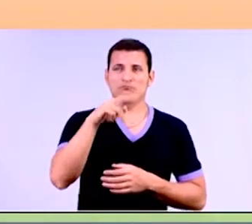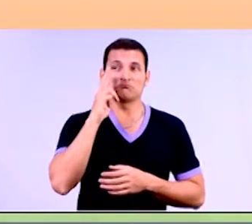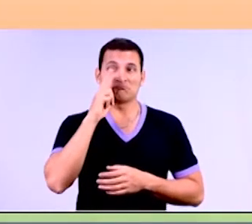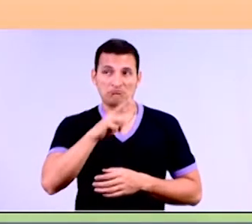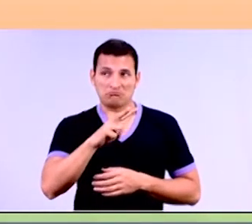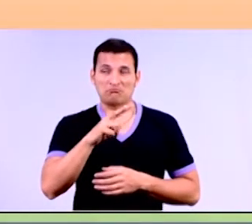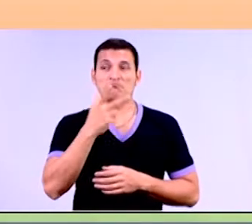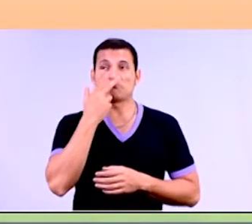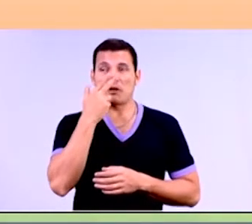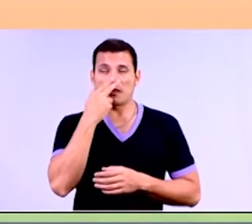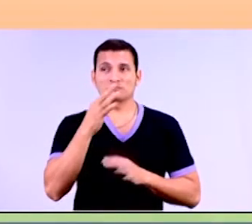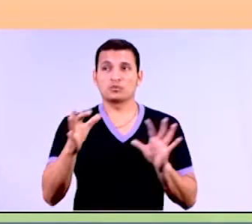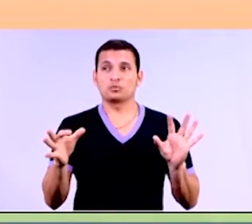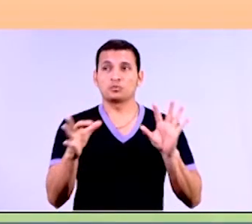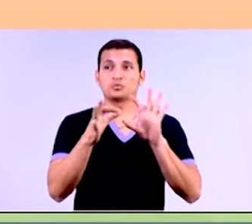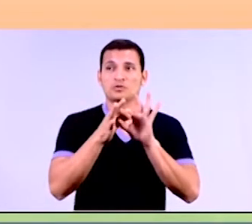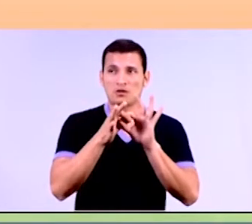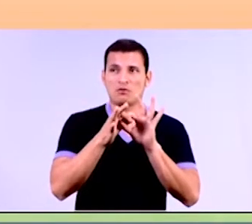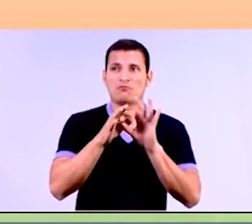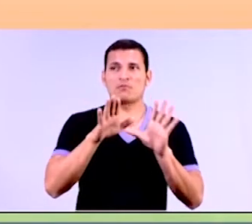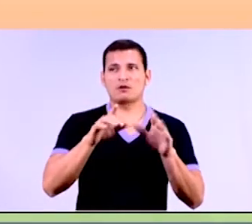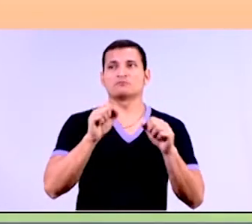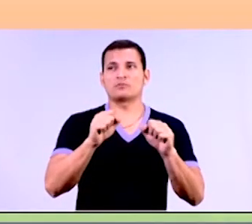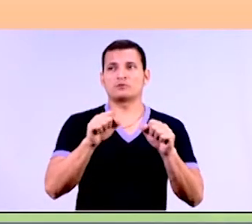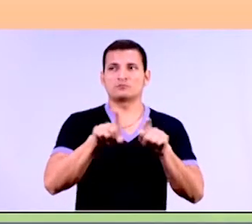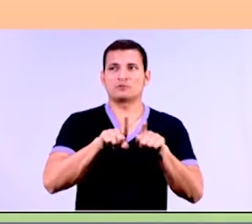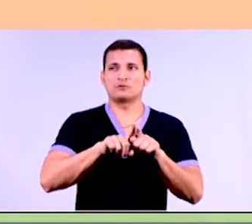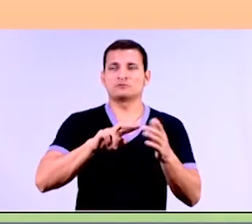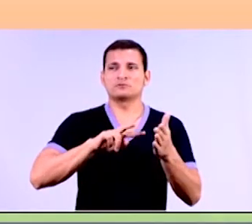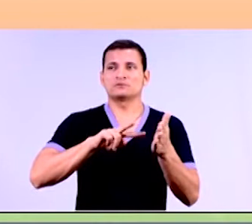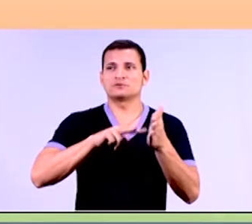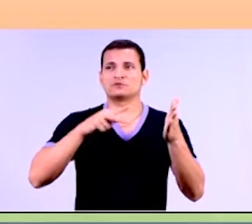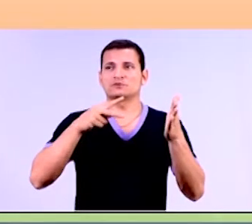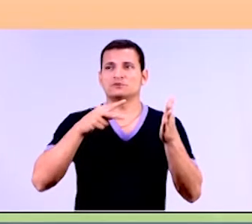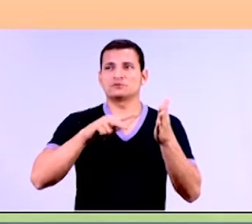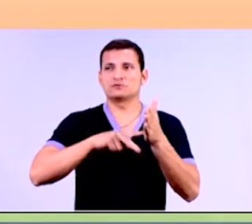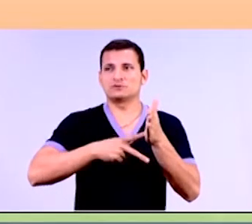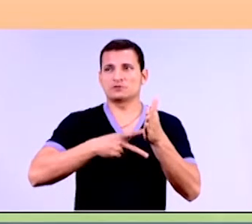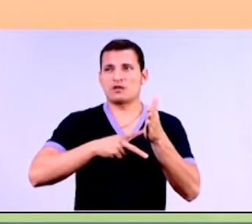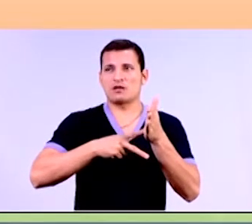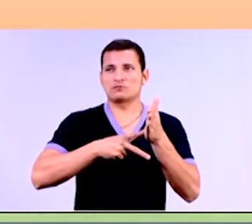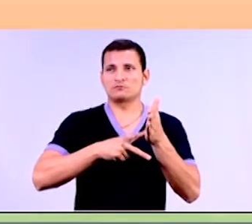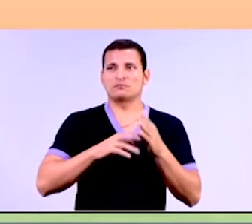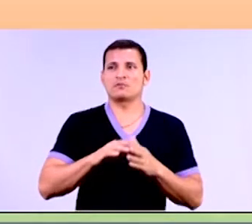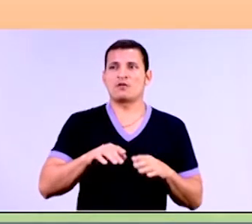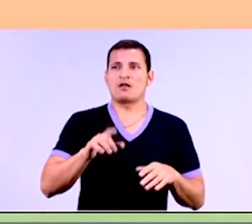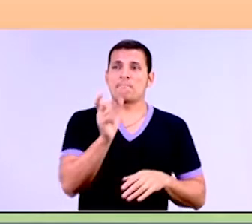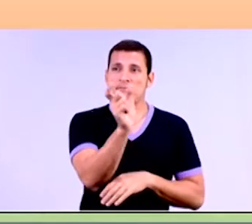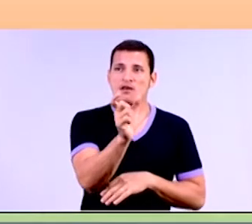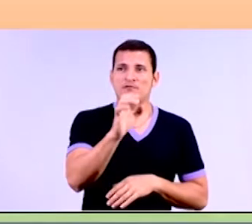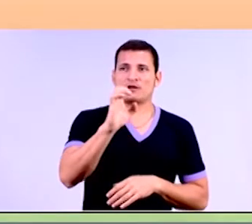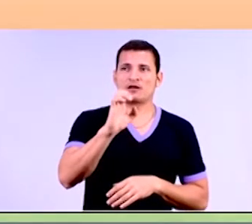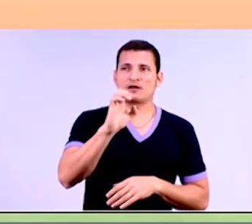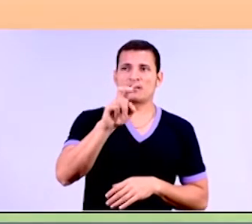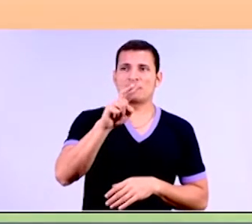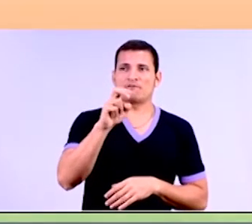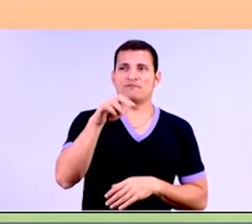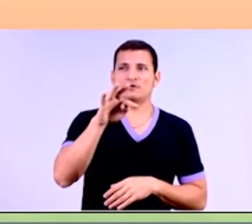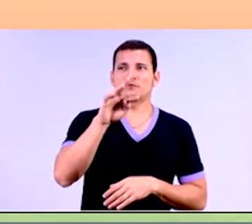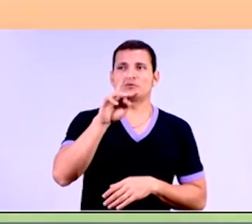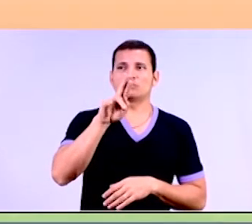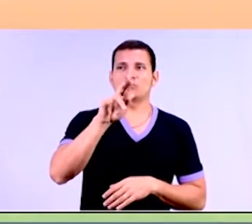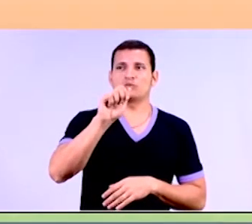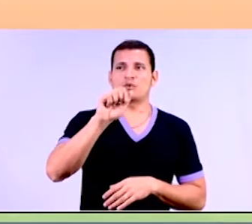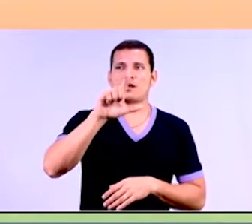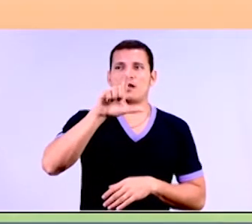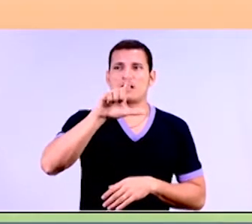união, mas pode também ser sindicato. A palavra eventually não é eventualmente, como a gente poderia perceber,